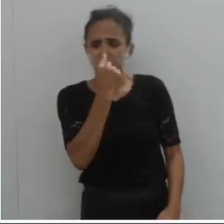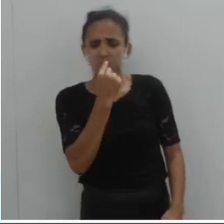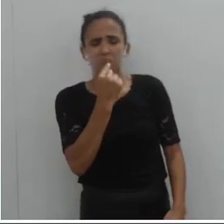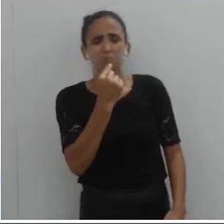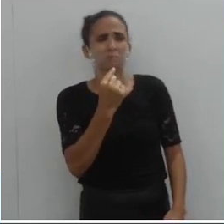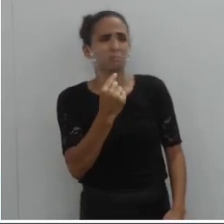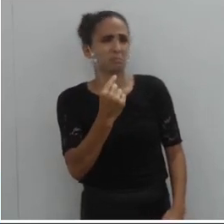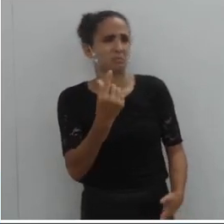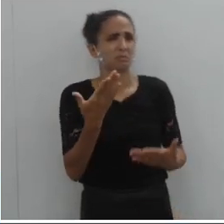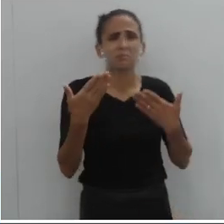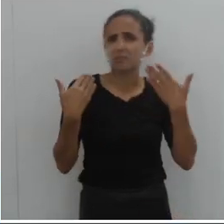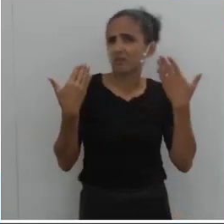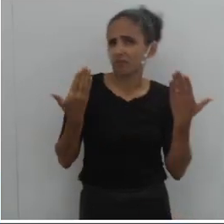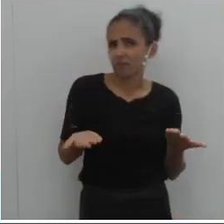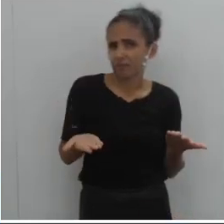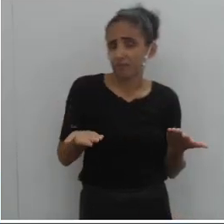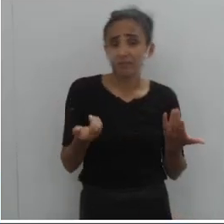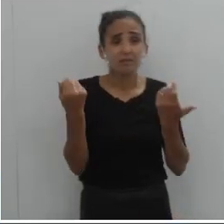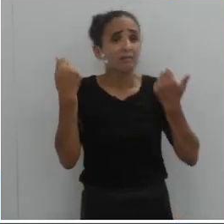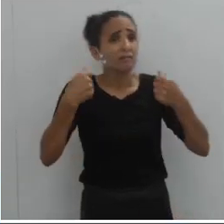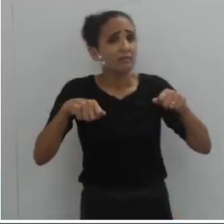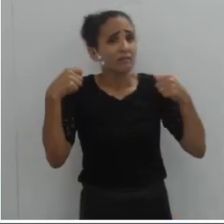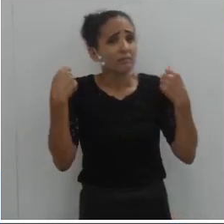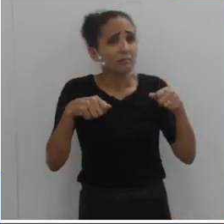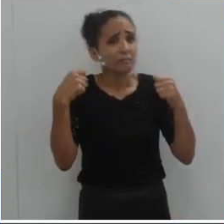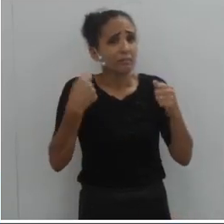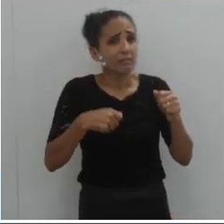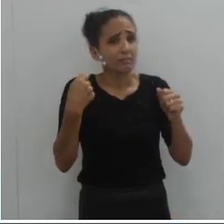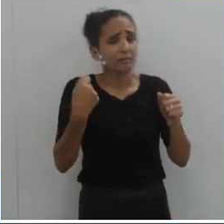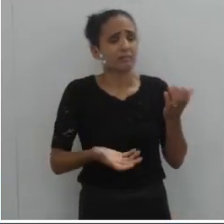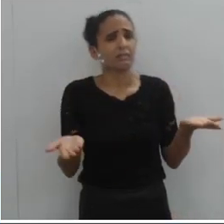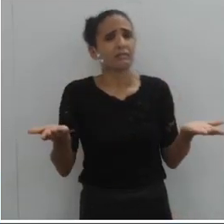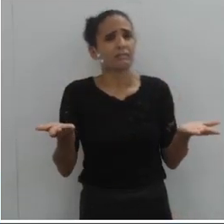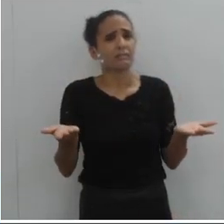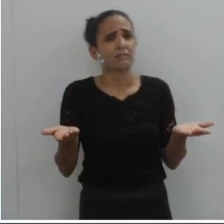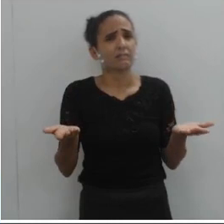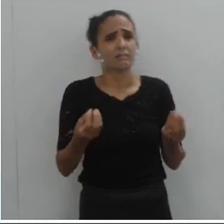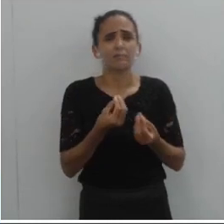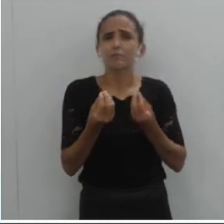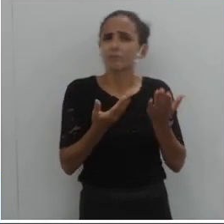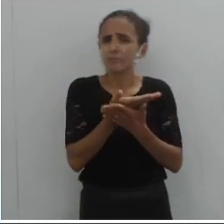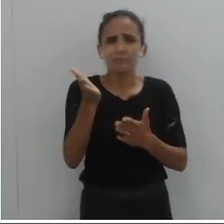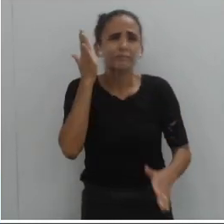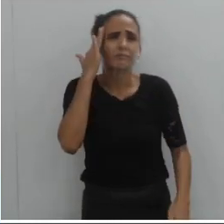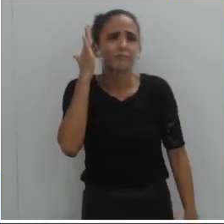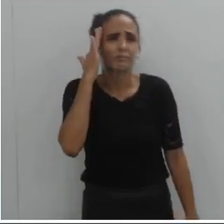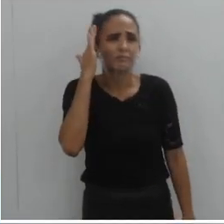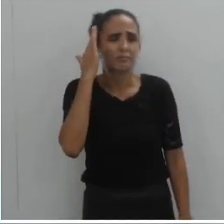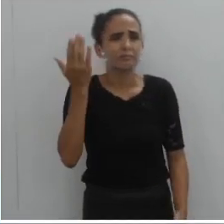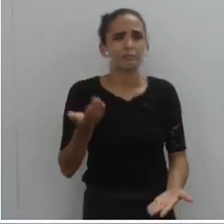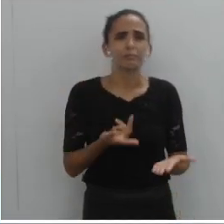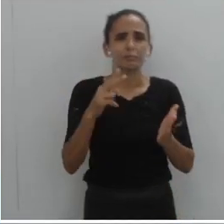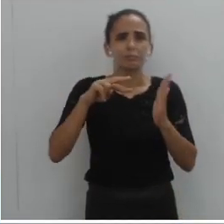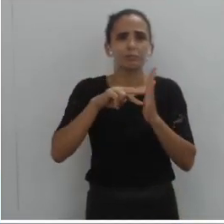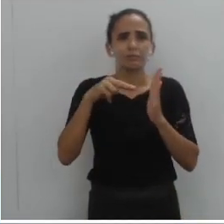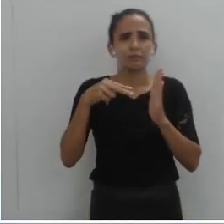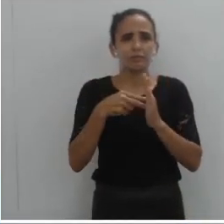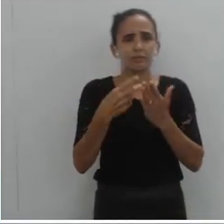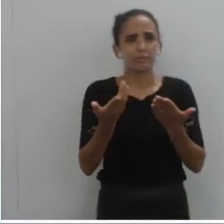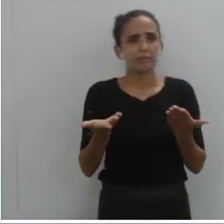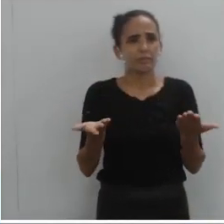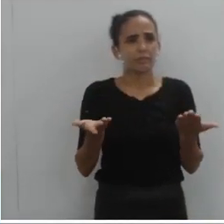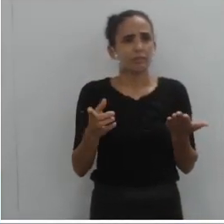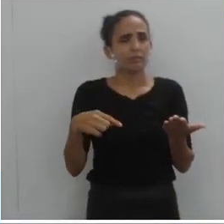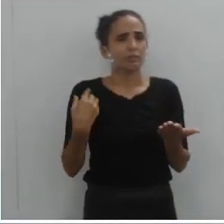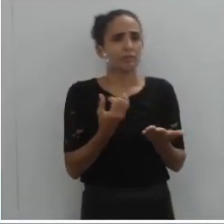narigão, né, que precisava ser contida. Então, só para vocês terem ideia, né, nossa